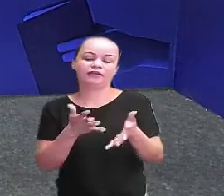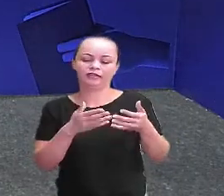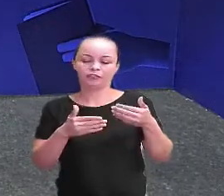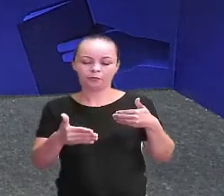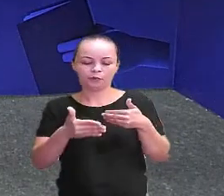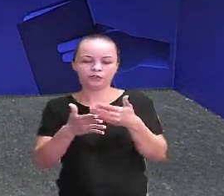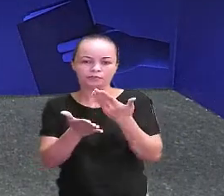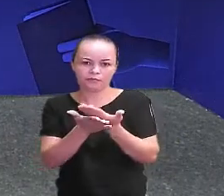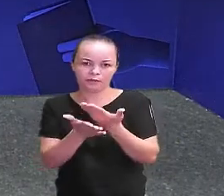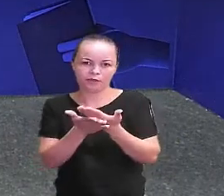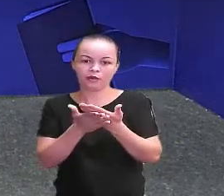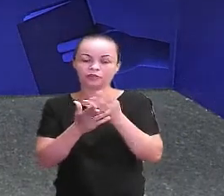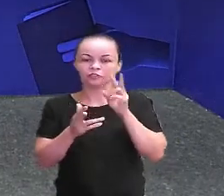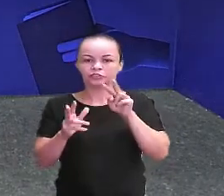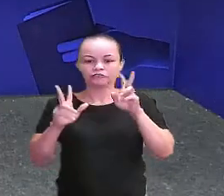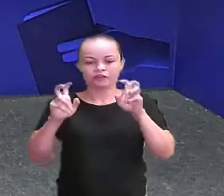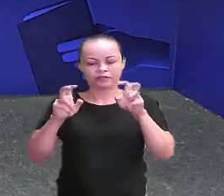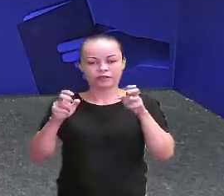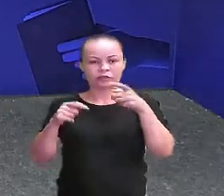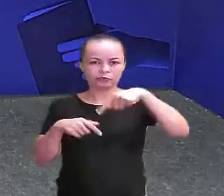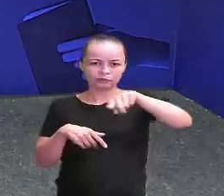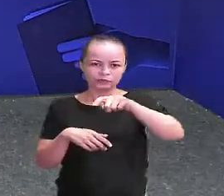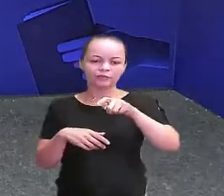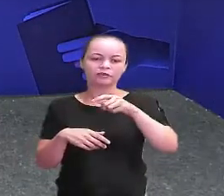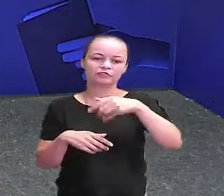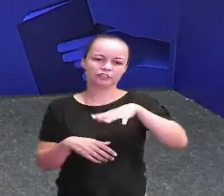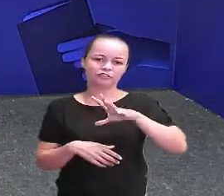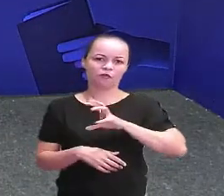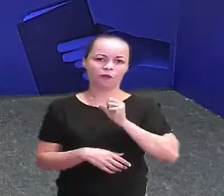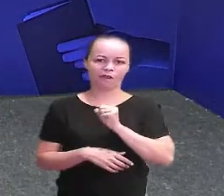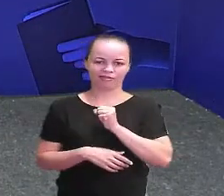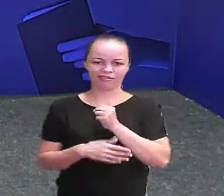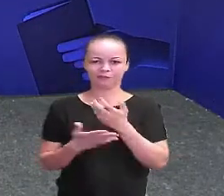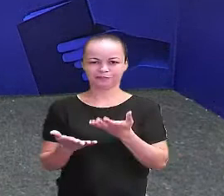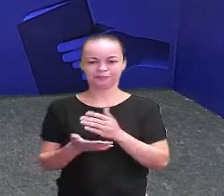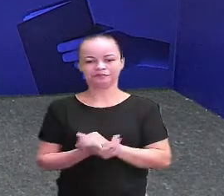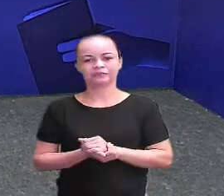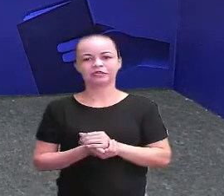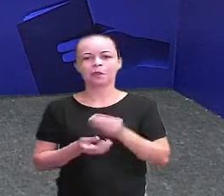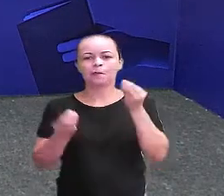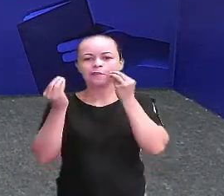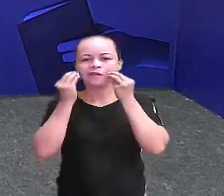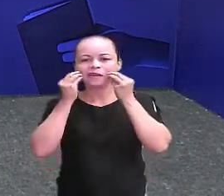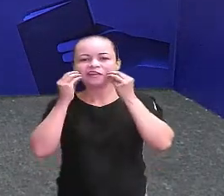aula com um tema que vocês vão adorar, tá certo? Então, beijo